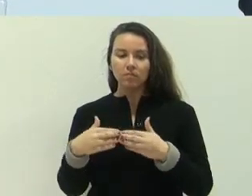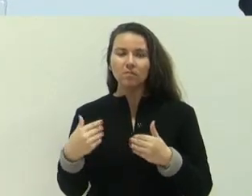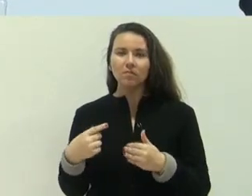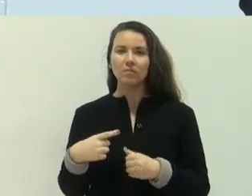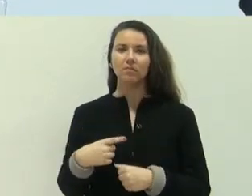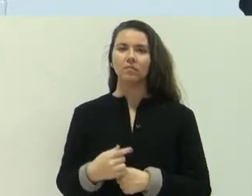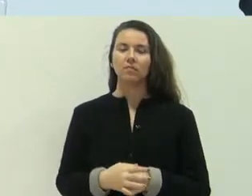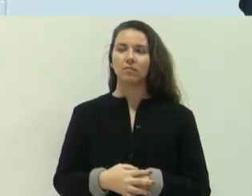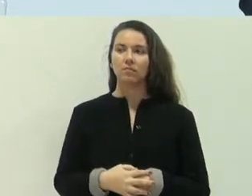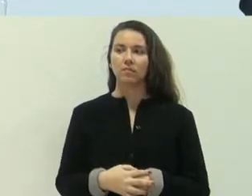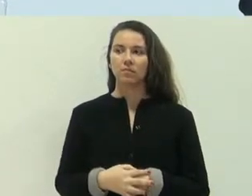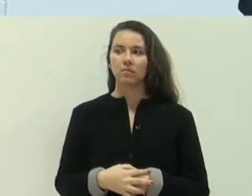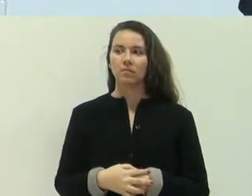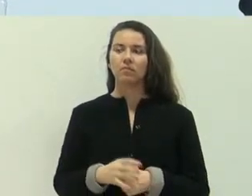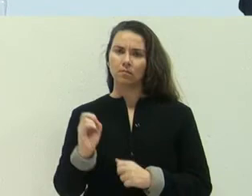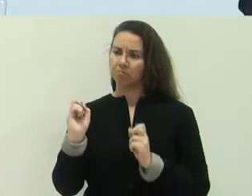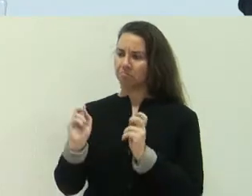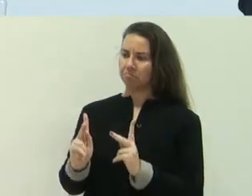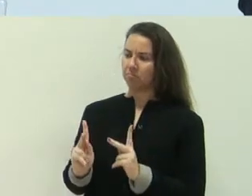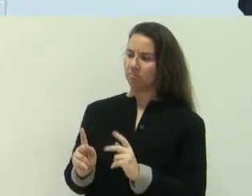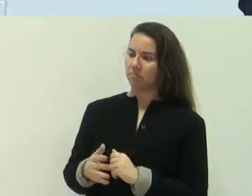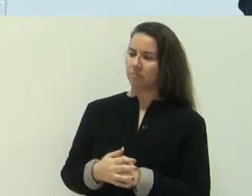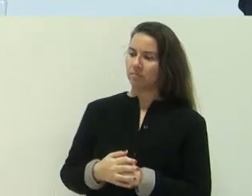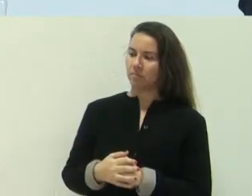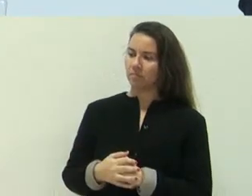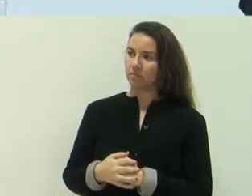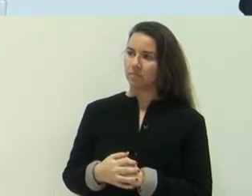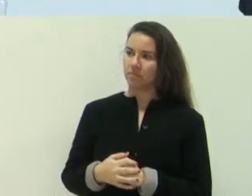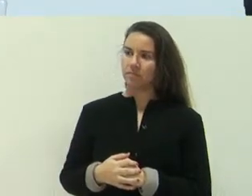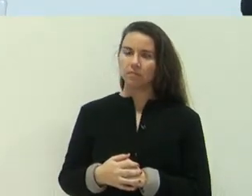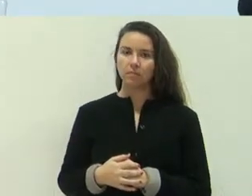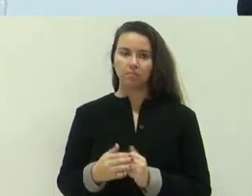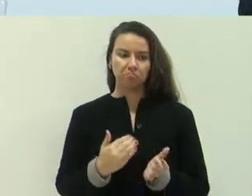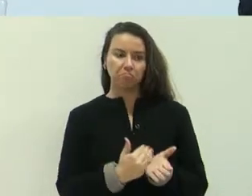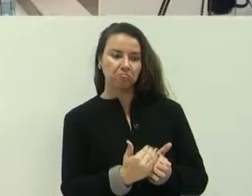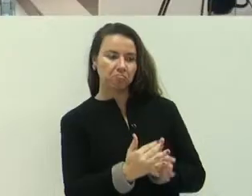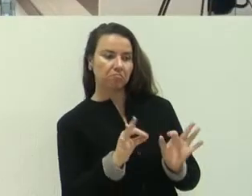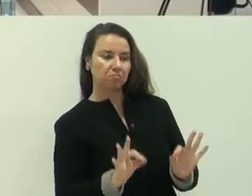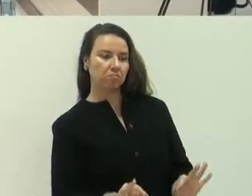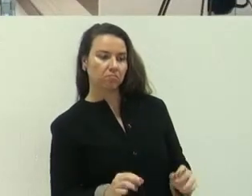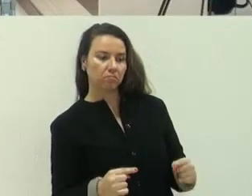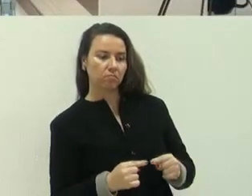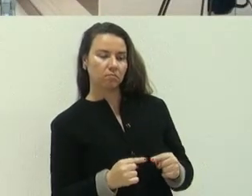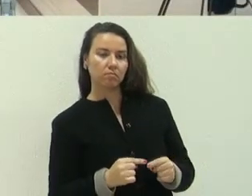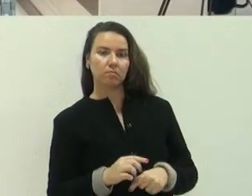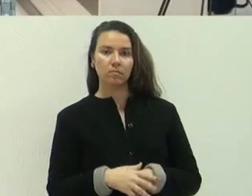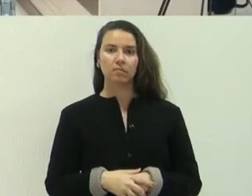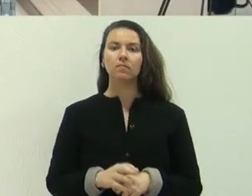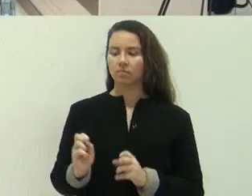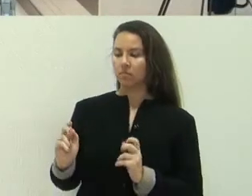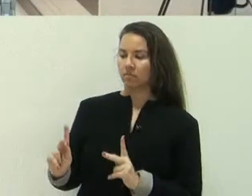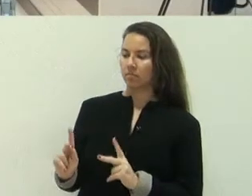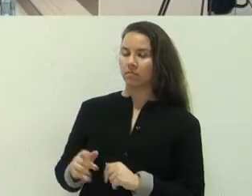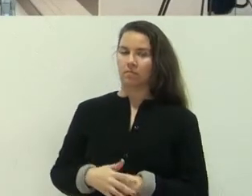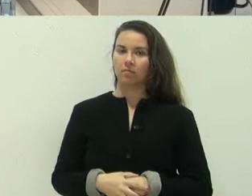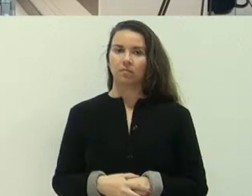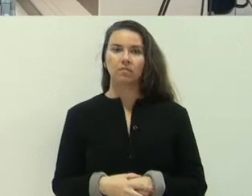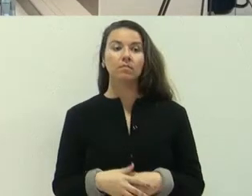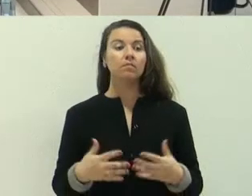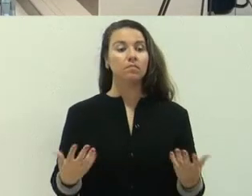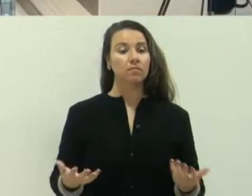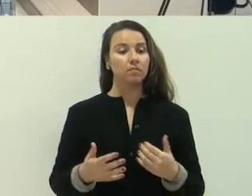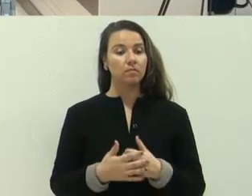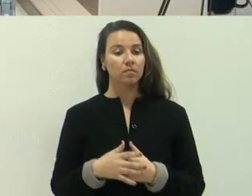procuradora. Ok. A Elaine sabe certinho. Da redação final.